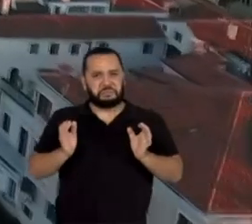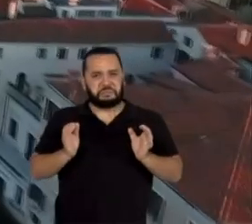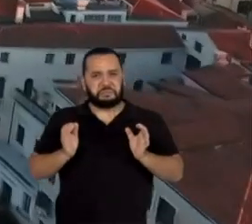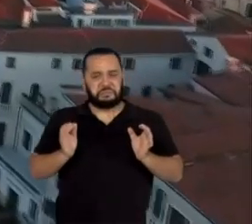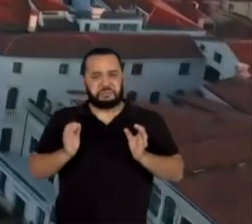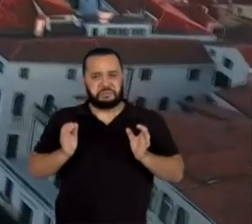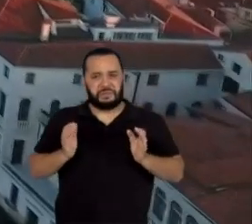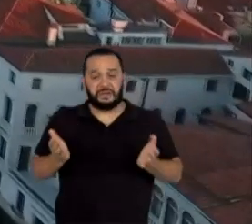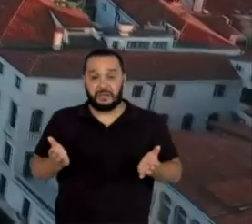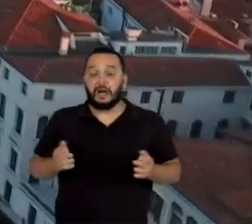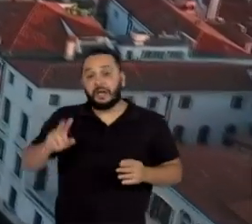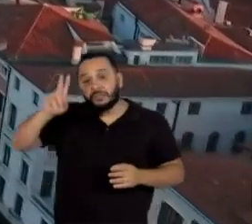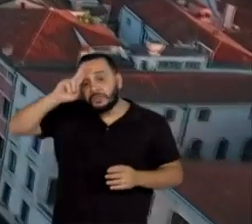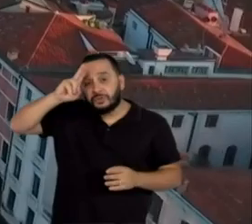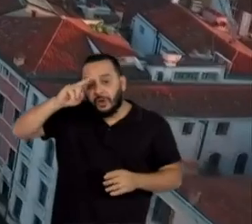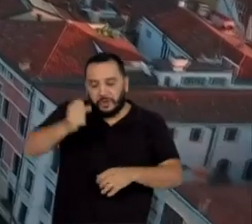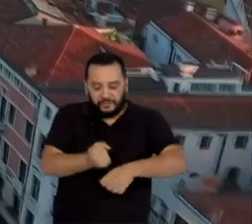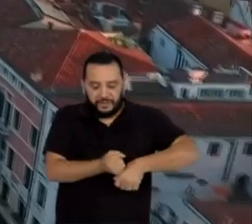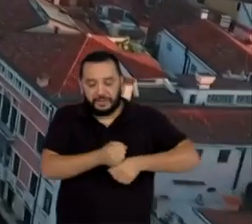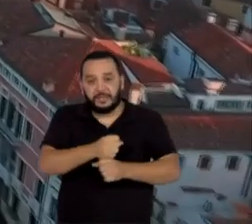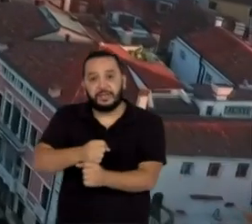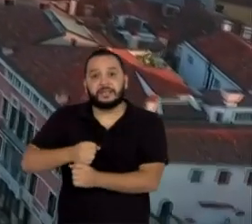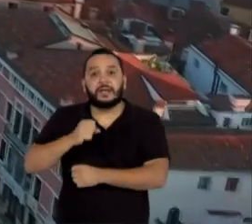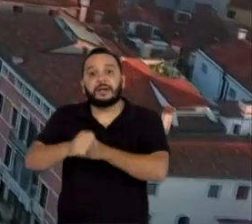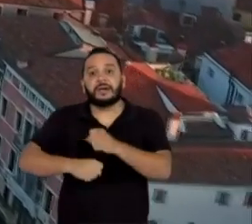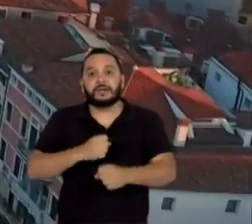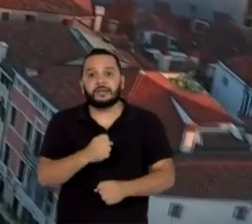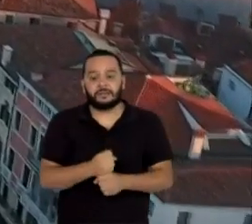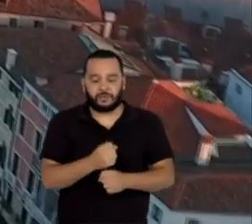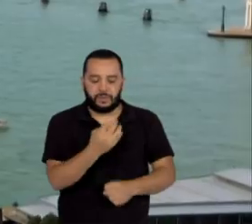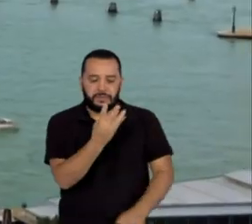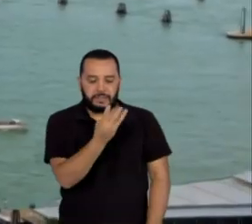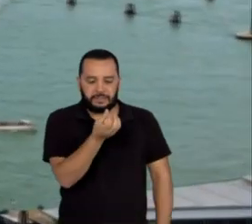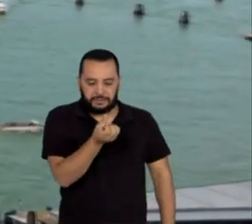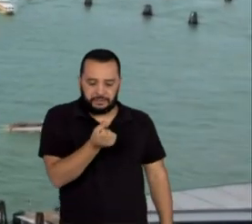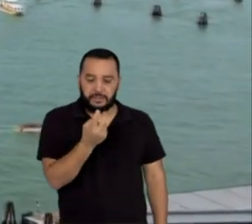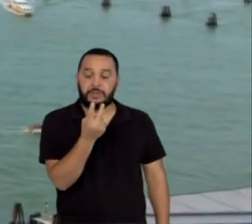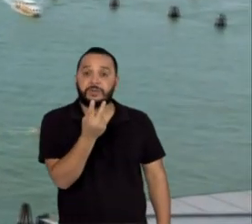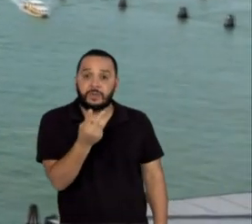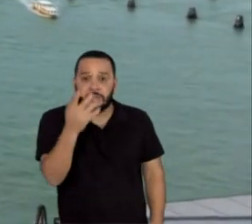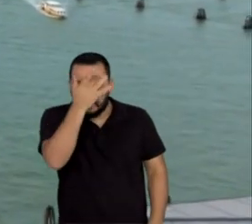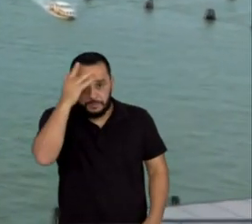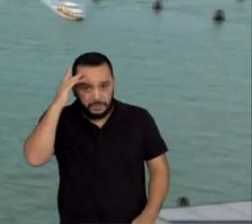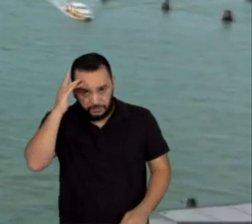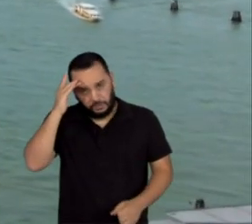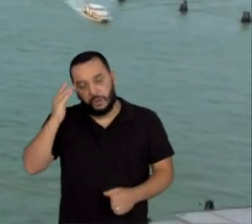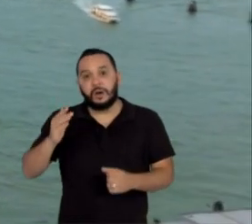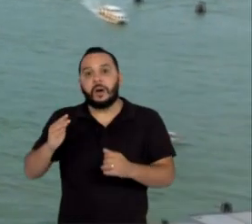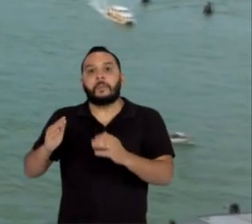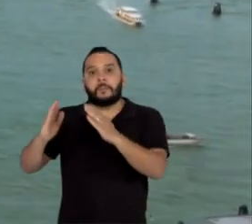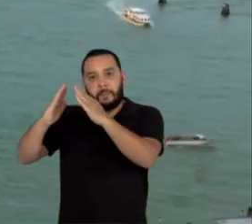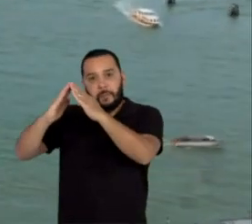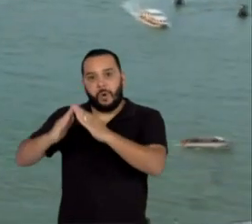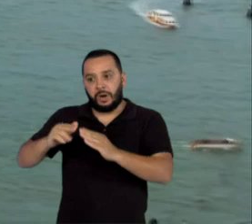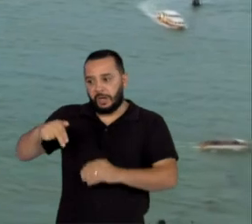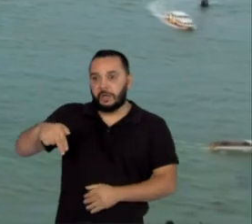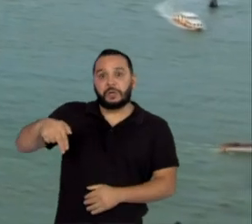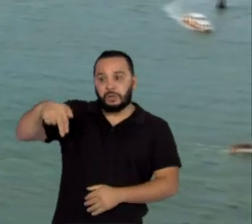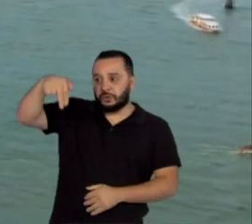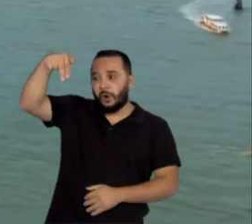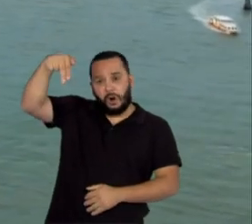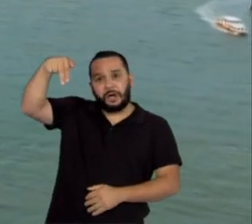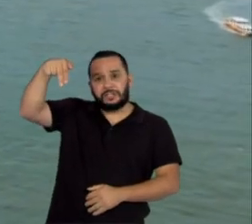A história de Veneza começa no ano 452. Habitantes do Nordeste italiano se refugiaram